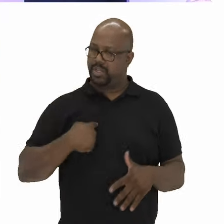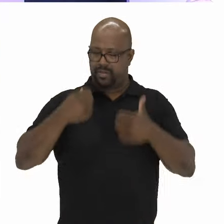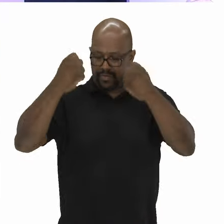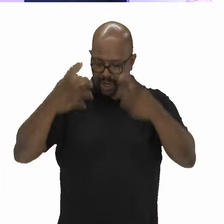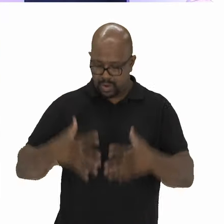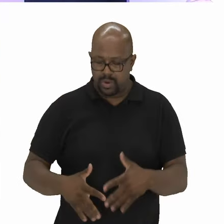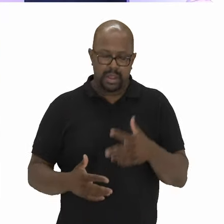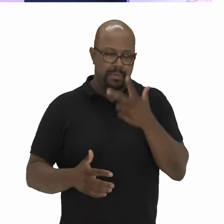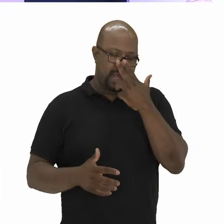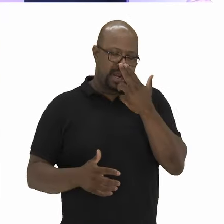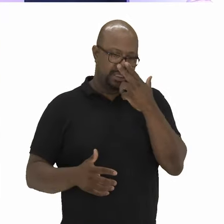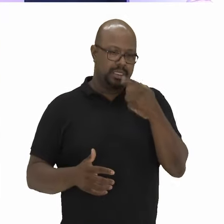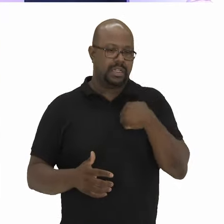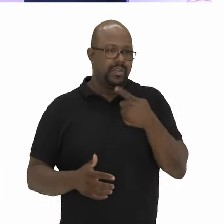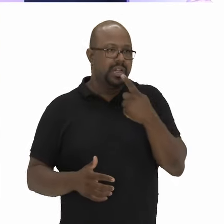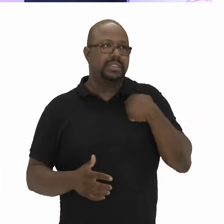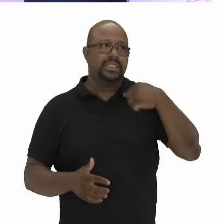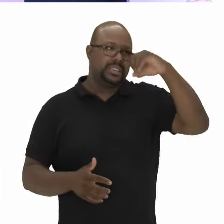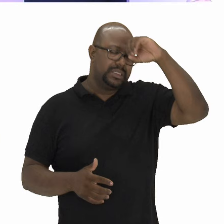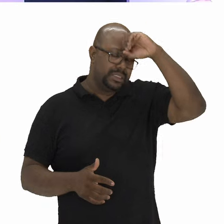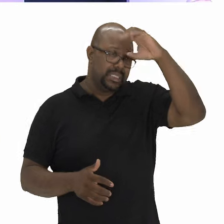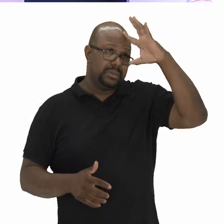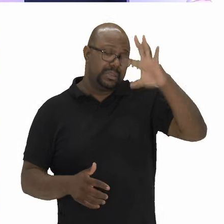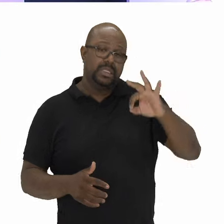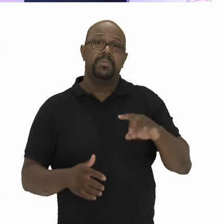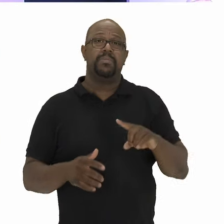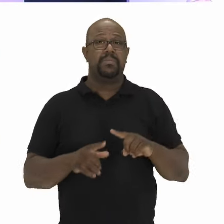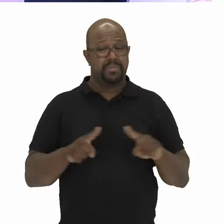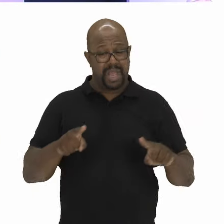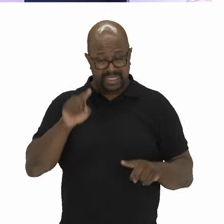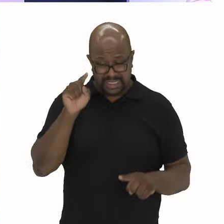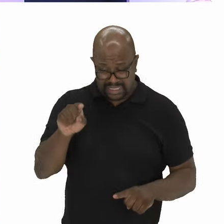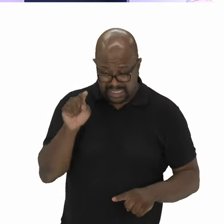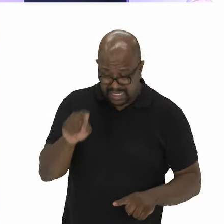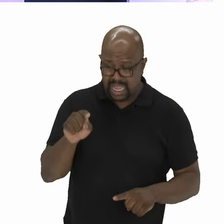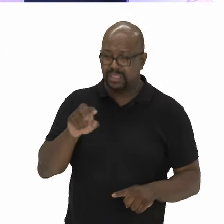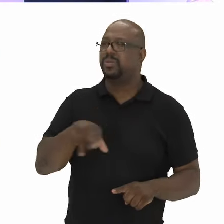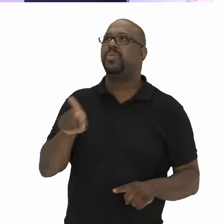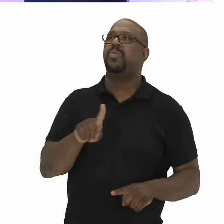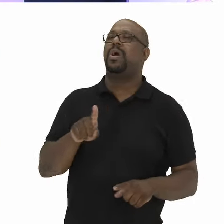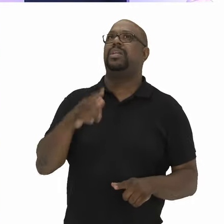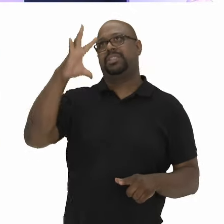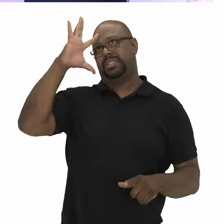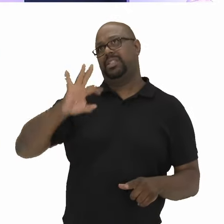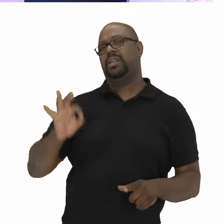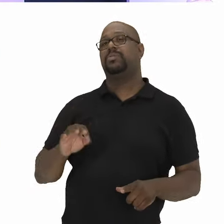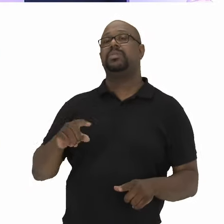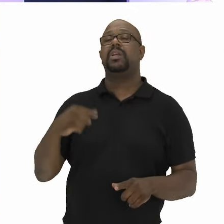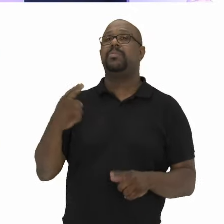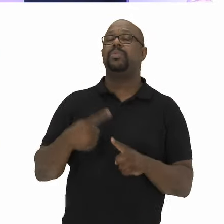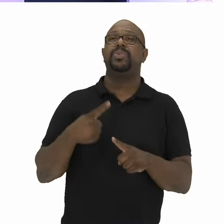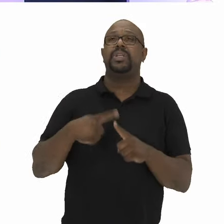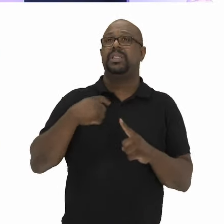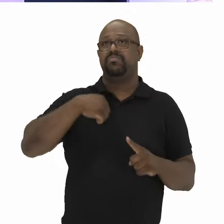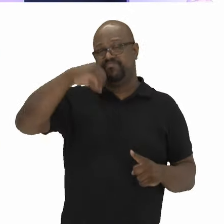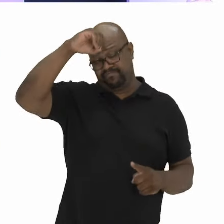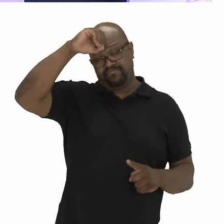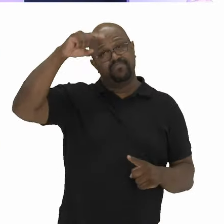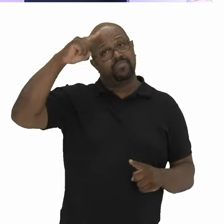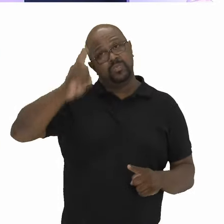que você falou é como se elas estivessem dizendo que elas não entenderam mas nesse caso não Elas não entenderam não se